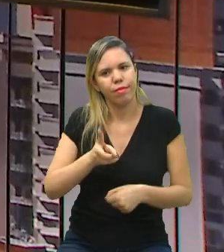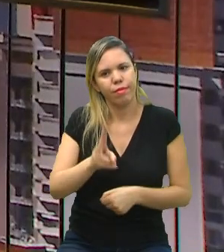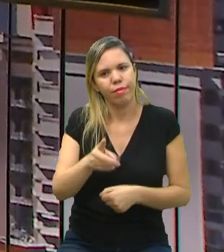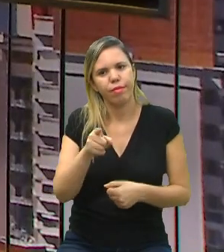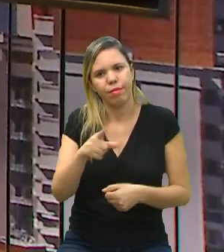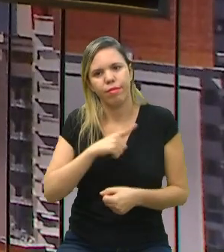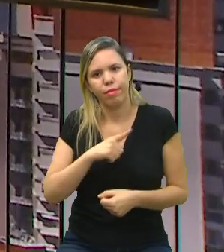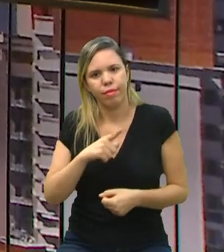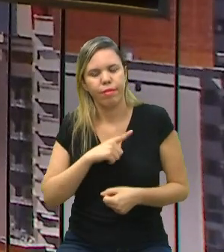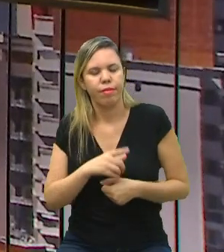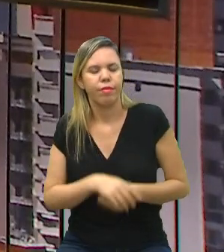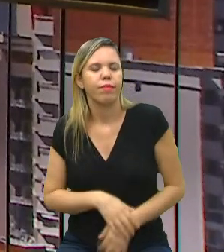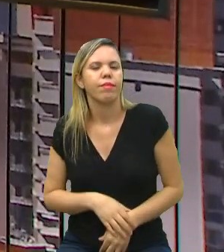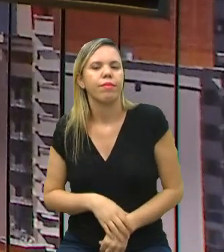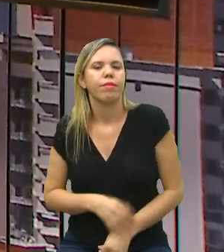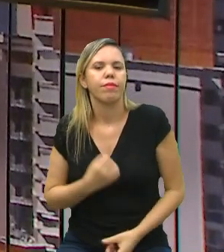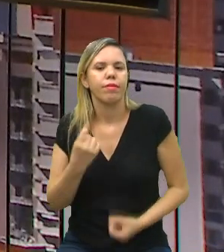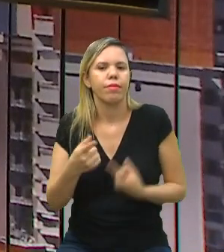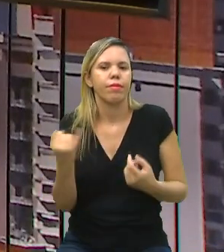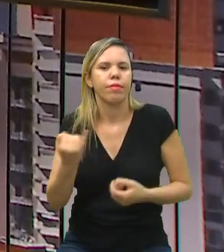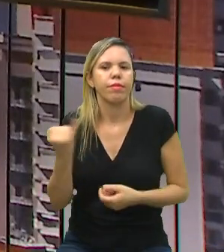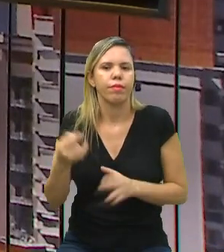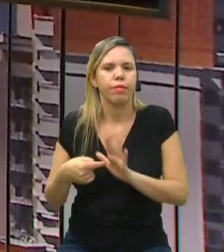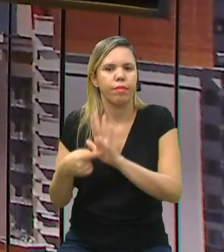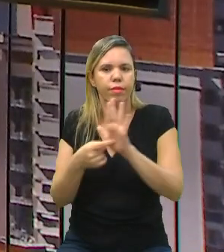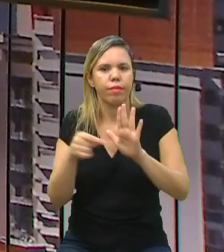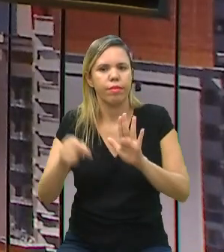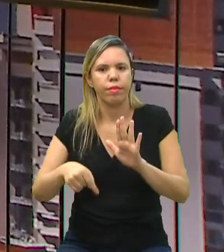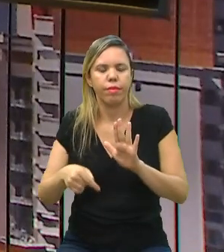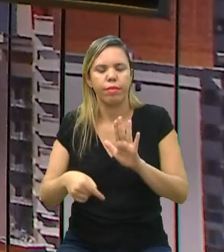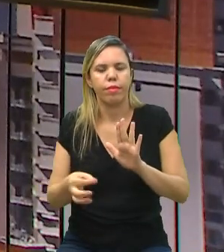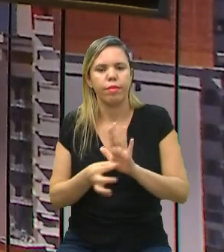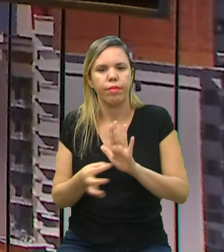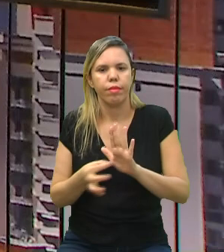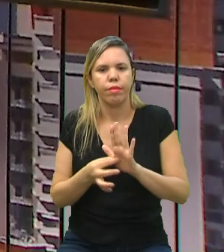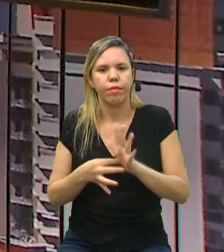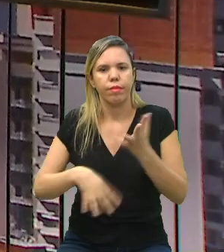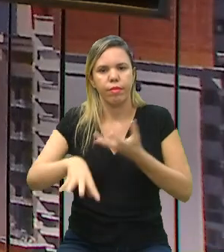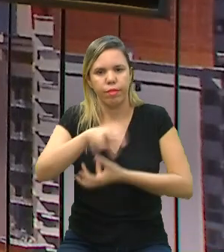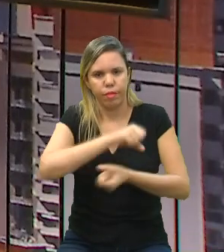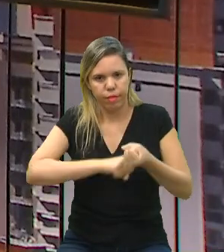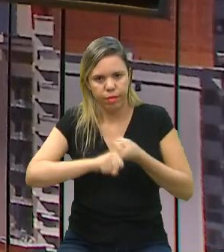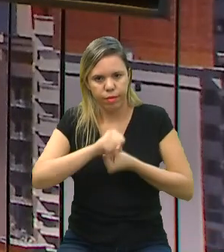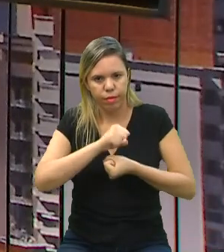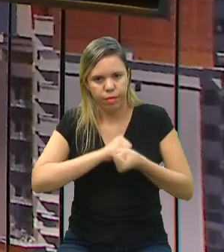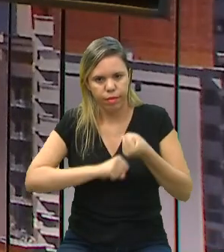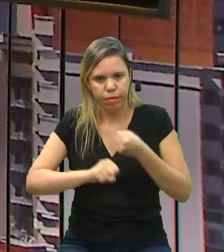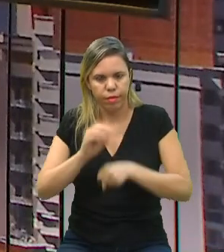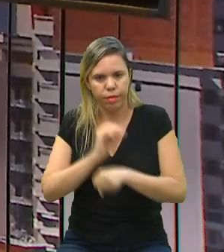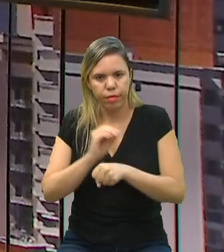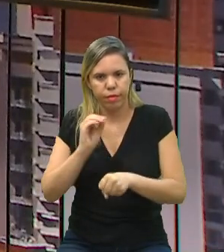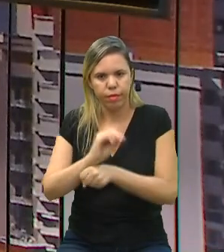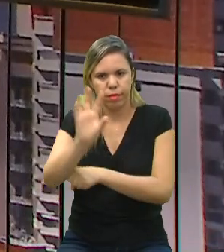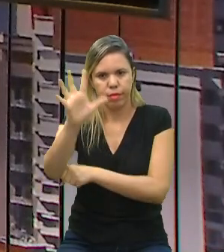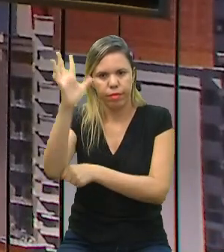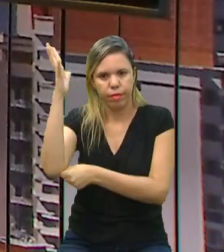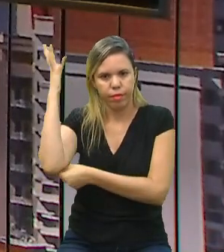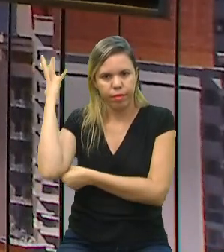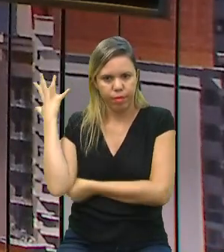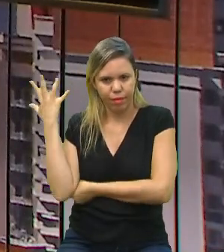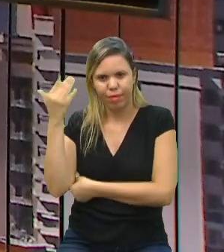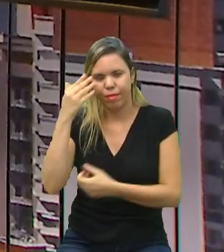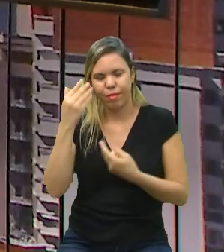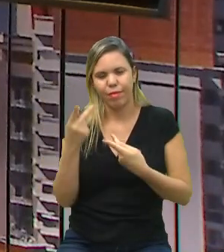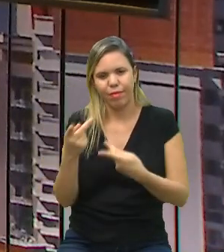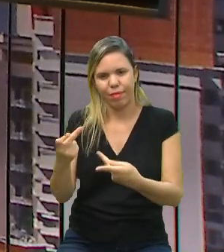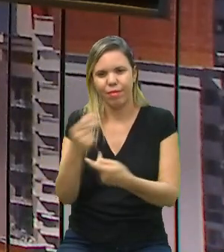que tiver aí algo importante para mostrar aqui do ponto de vista da sustentabilidade e da preservação ambiental.